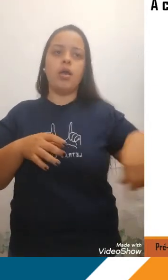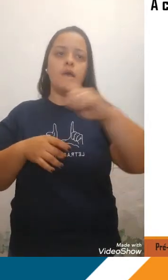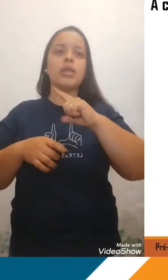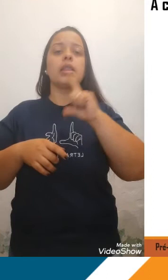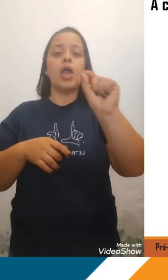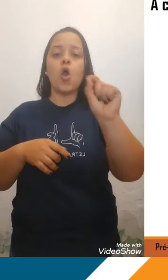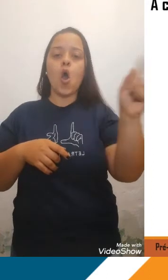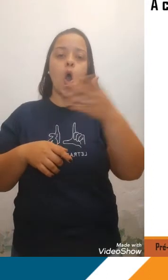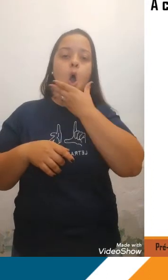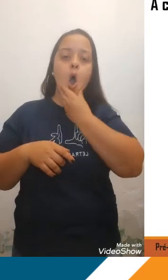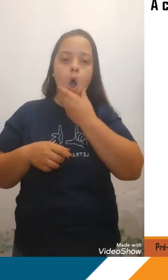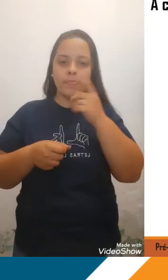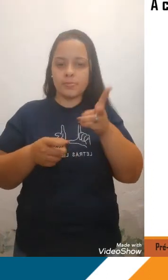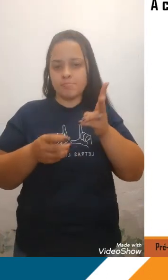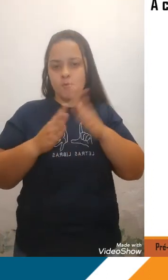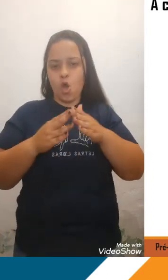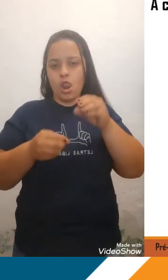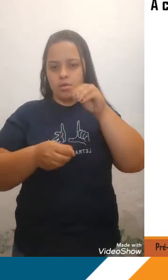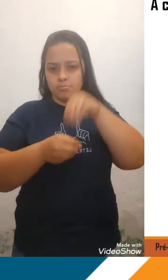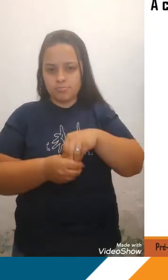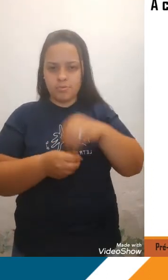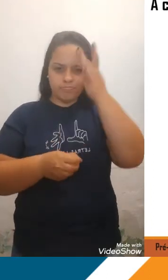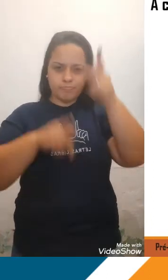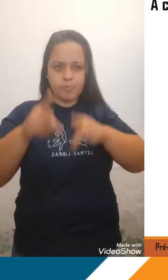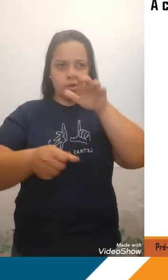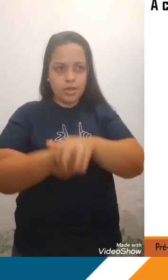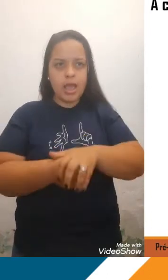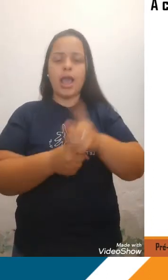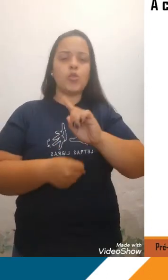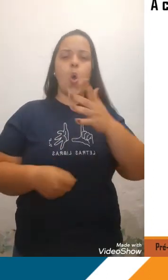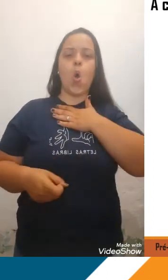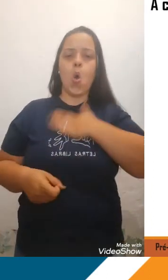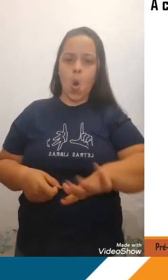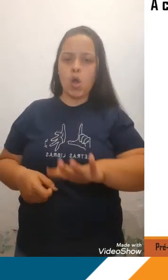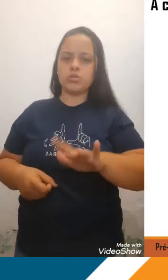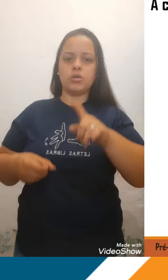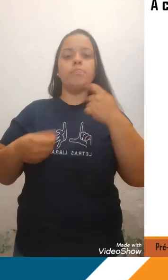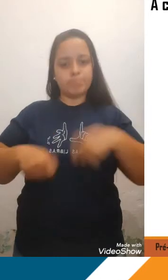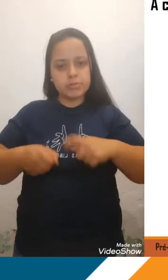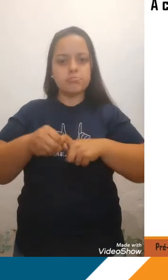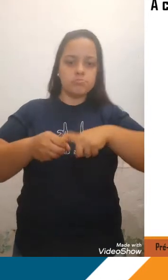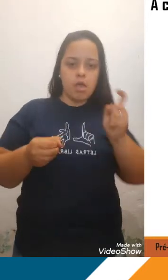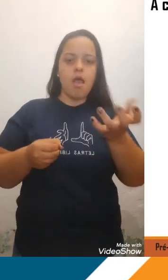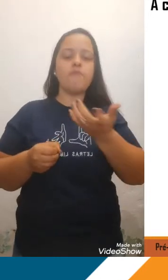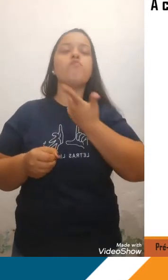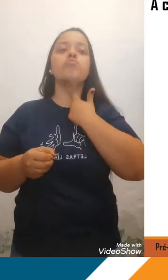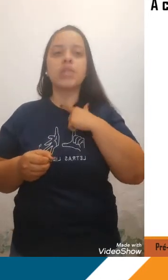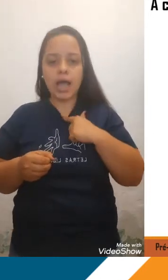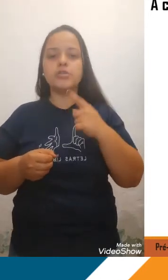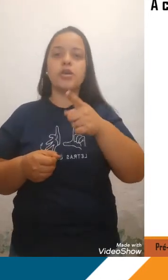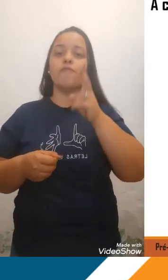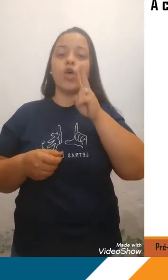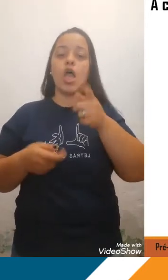se revoltar por conta de um descontentamento com as medidas administrativas impostas pela coroa, considerando um excesso